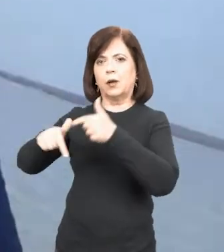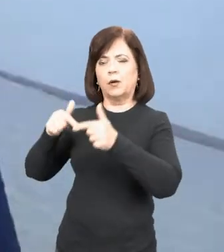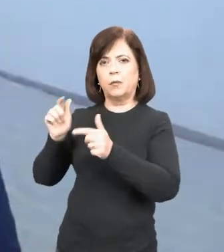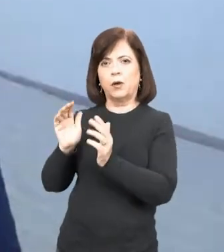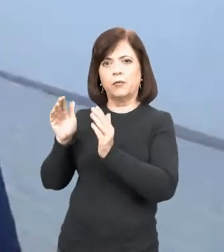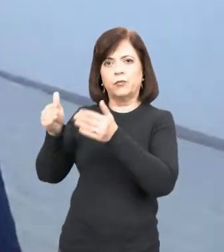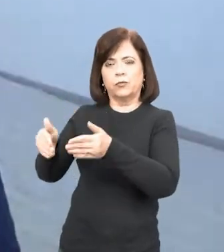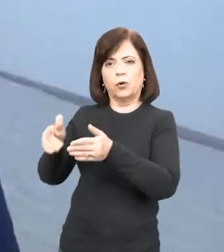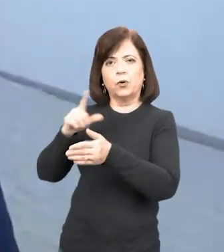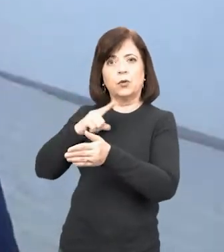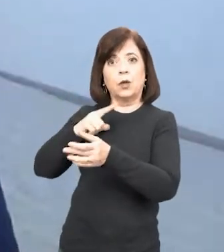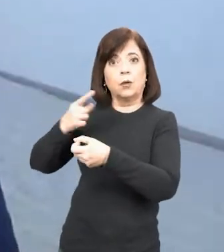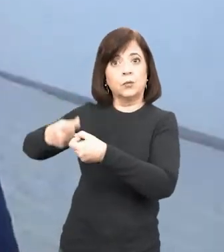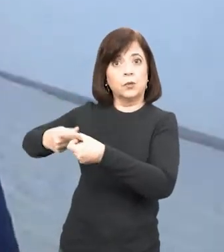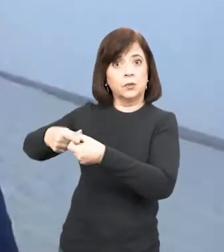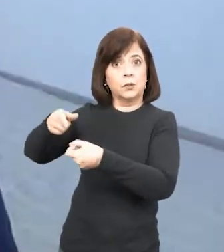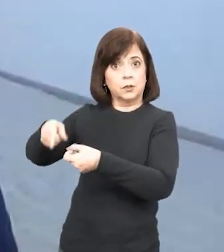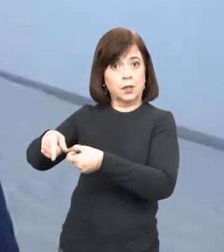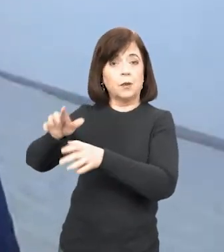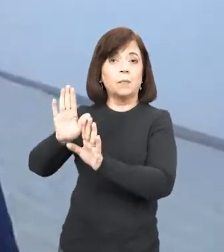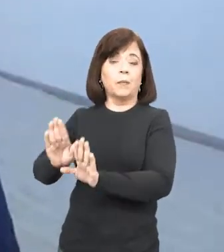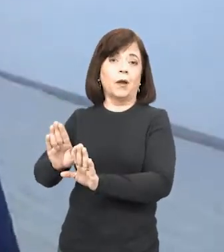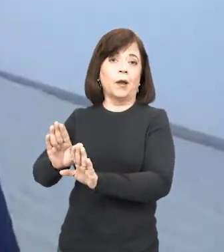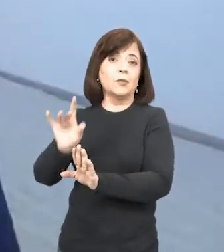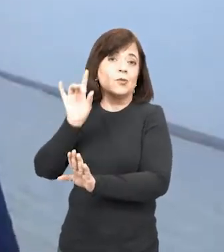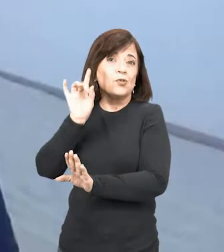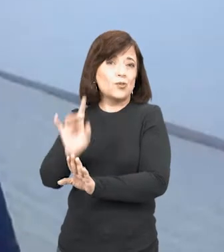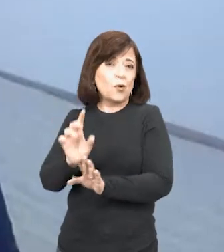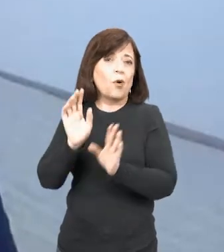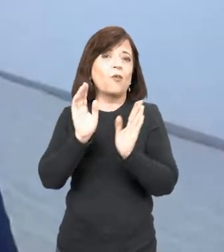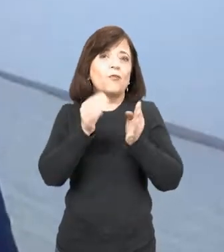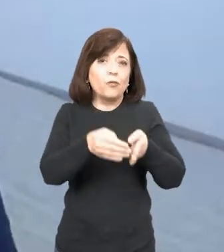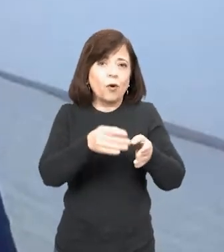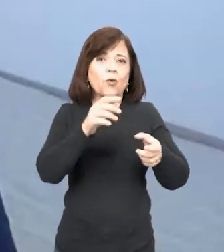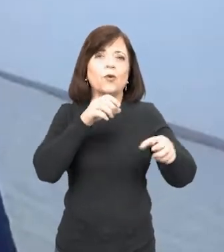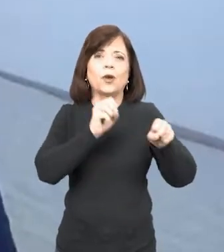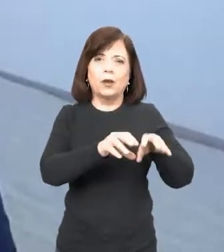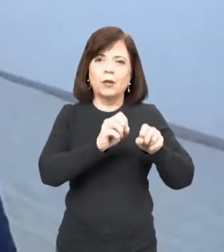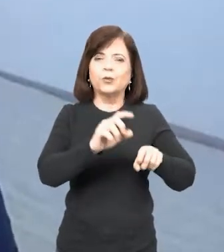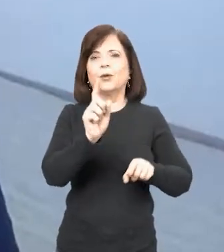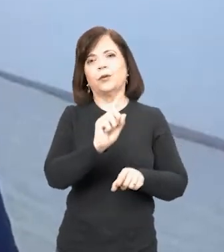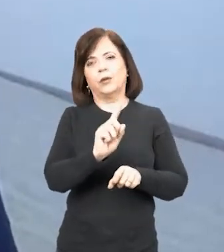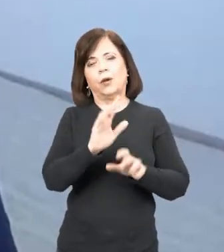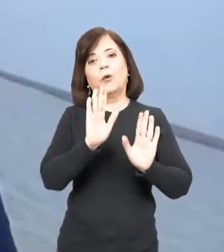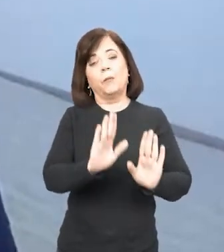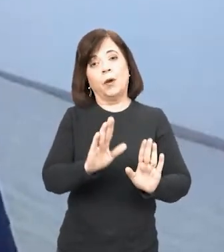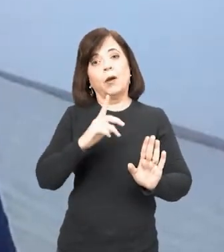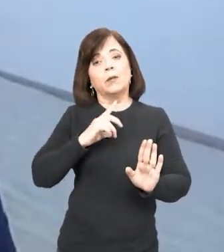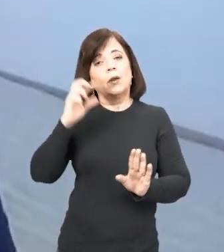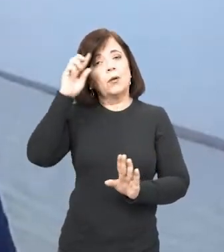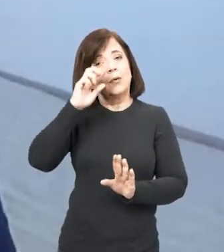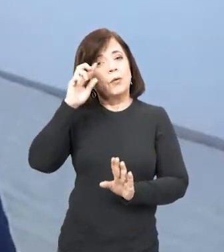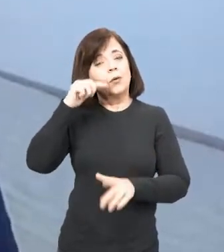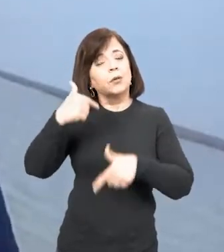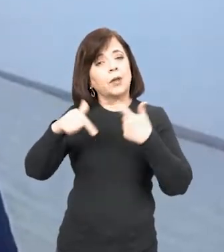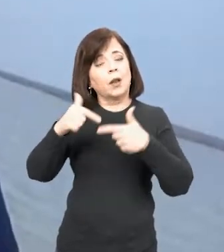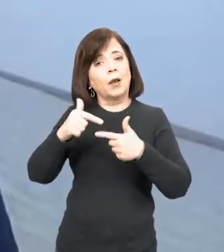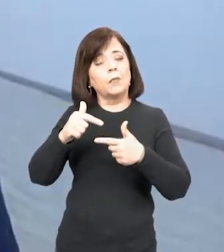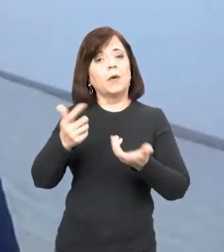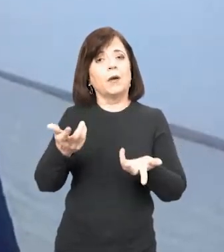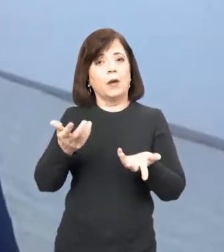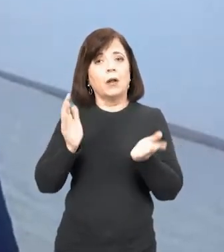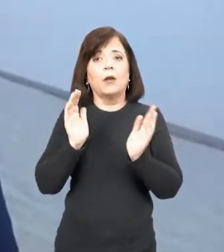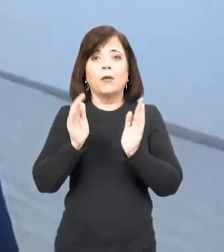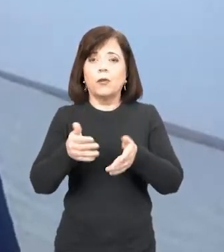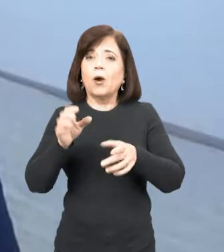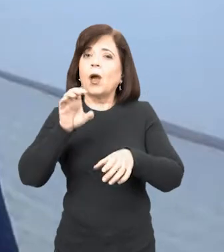trabalham especificamente com algum município, mas não trabalham só com educação, trabalham com outras matérias, meio ambiente, saúde, ou